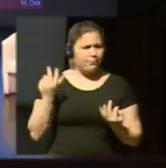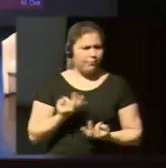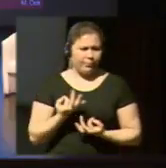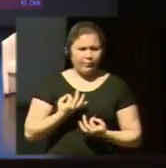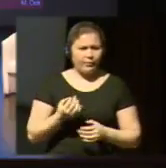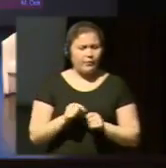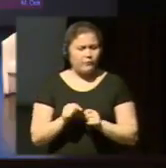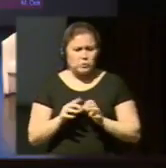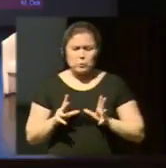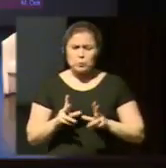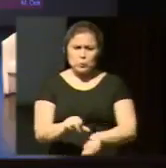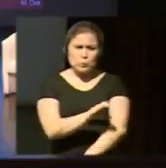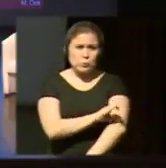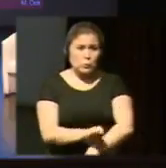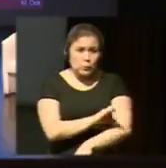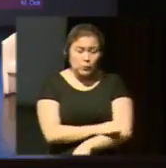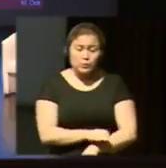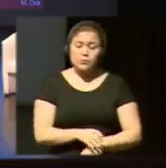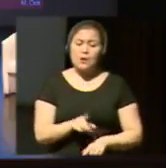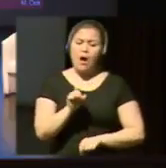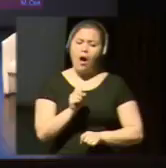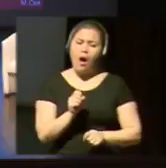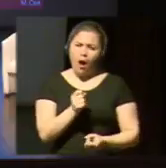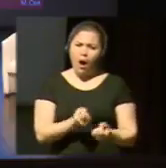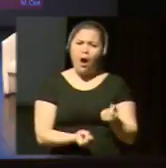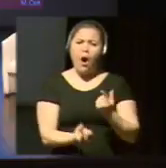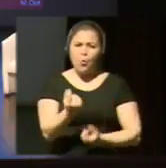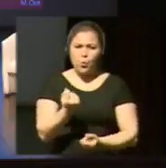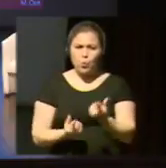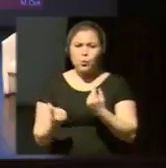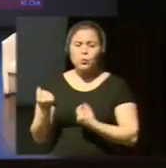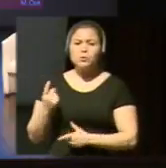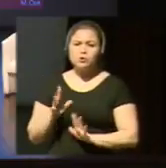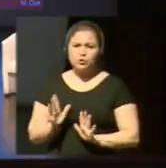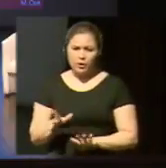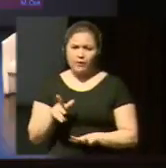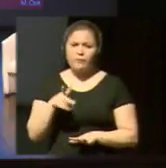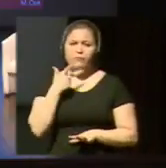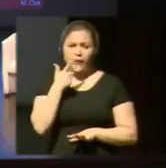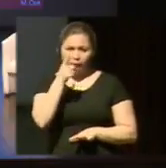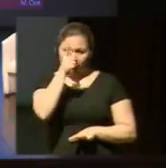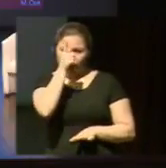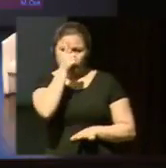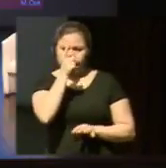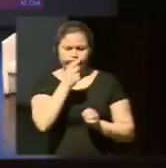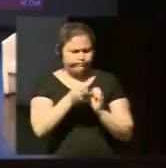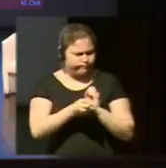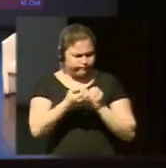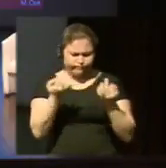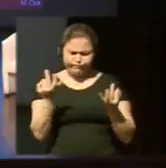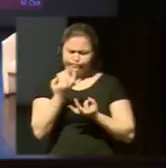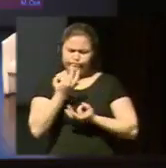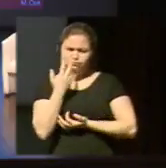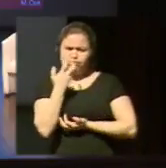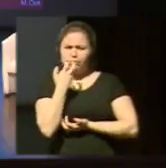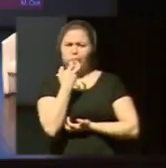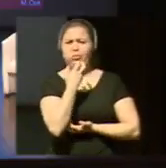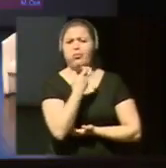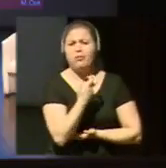fizeram todos os cursos, alguns já falam alemão fluente,